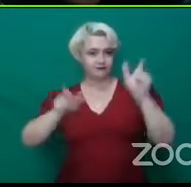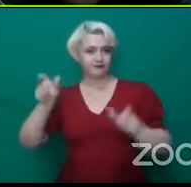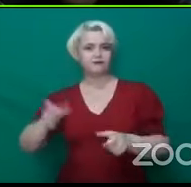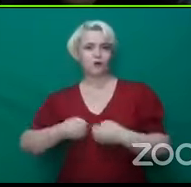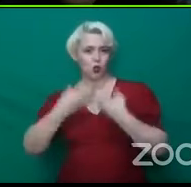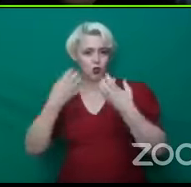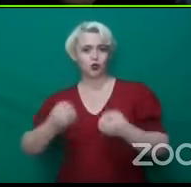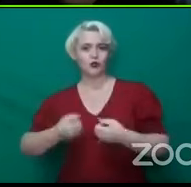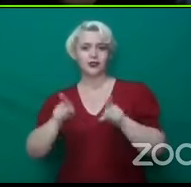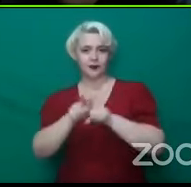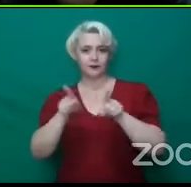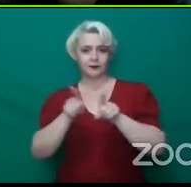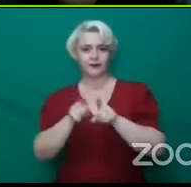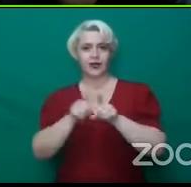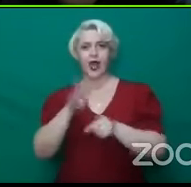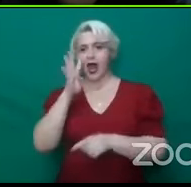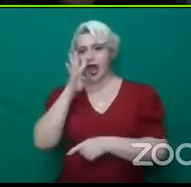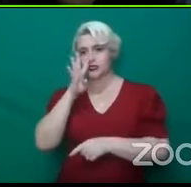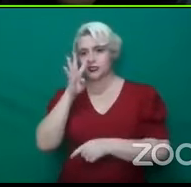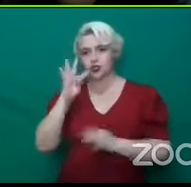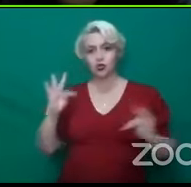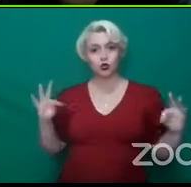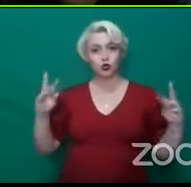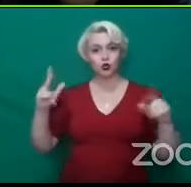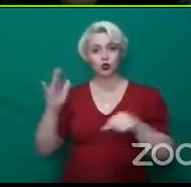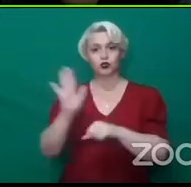Assisti obrigado. todos os filmes ali.